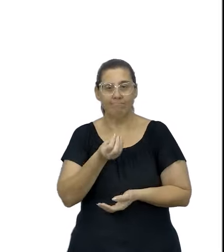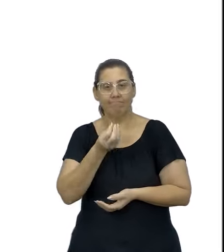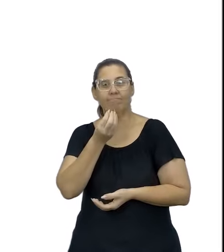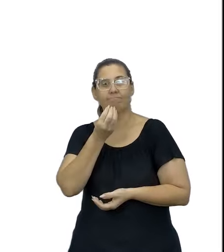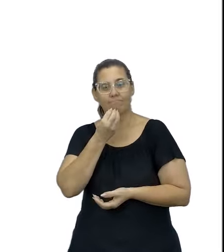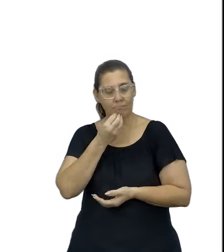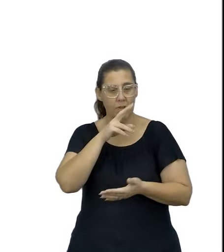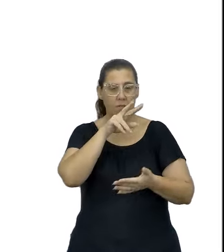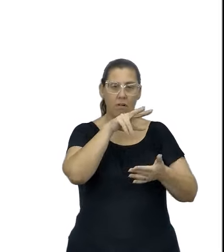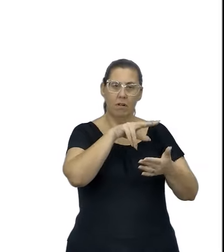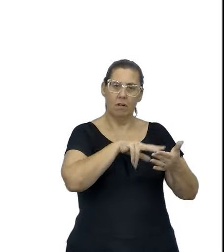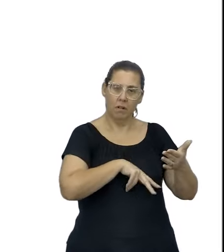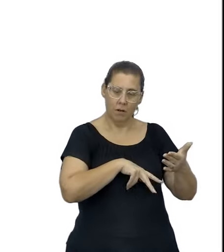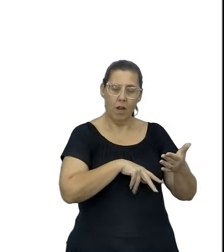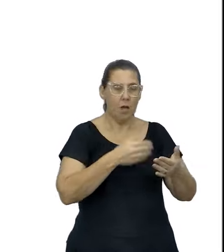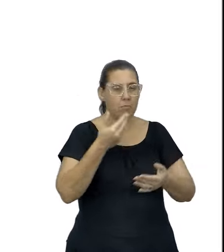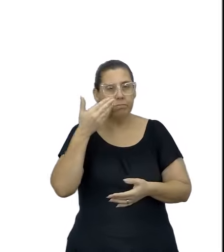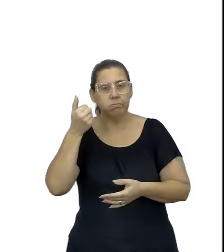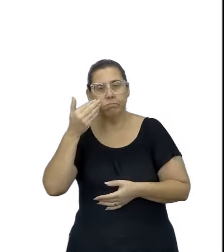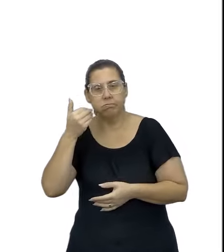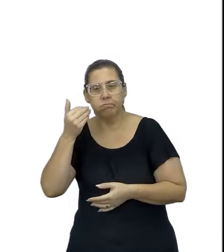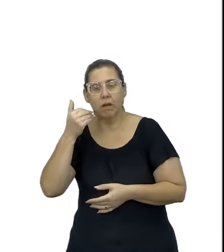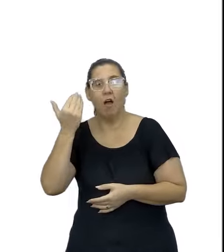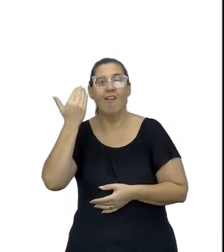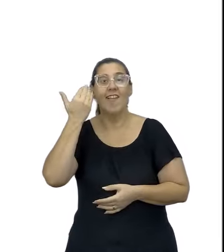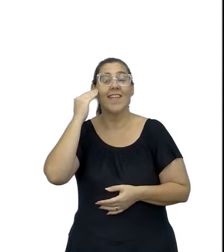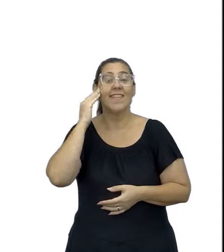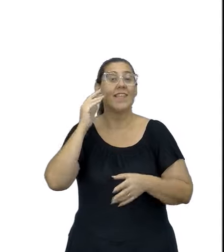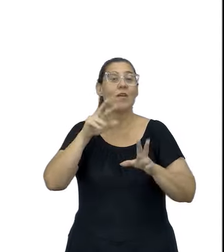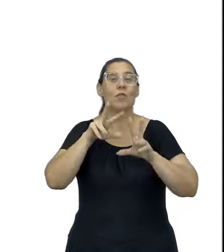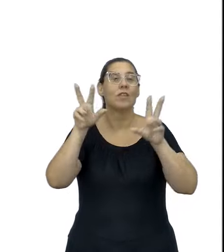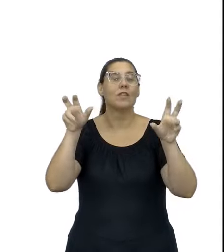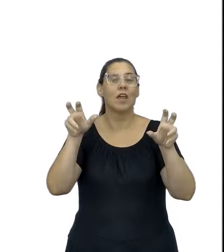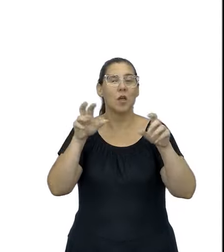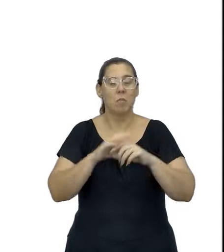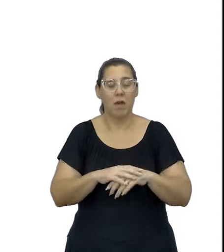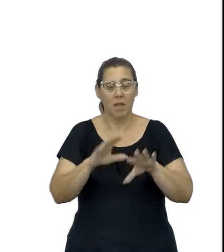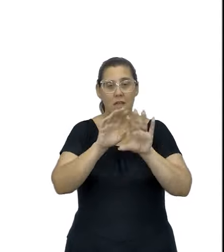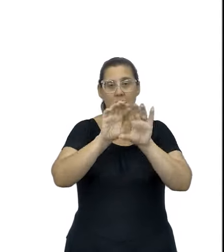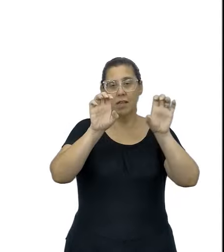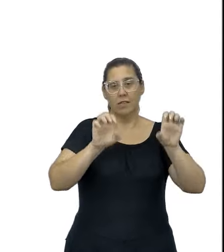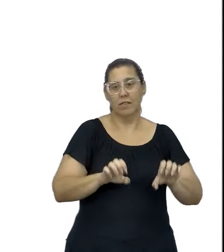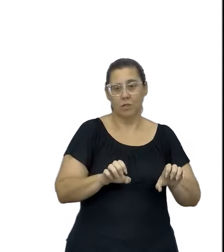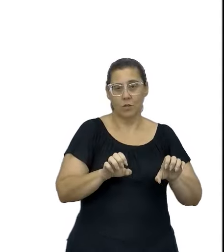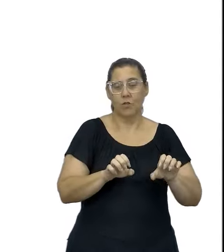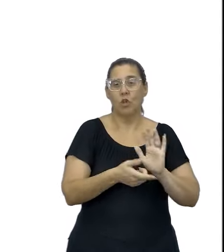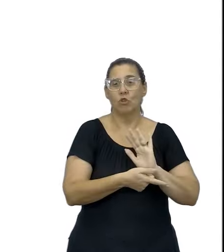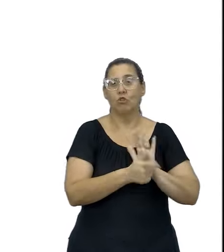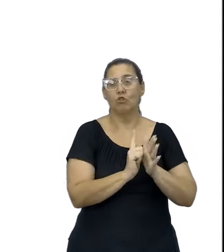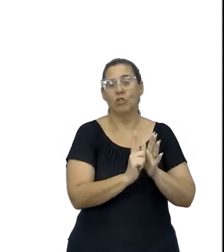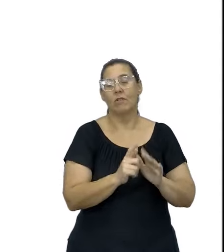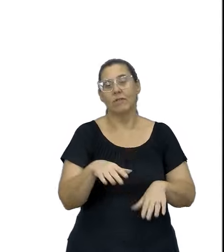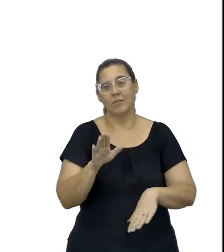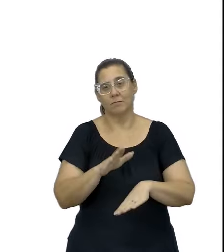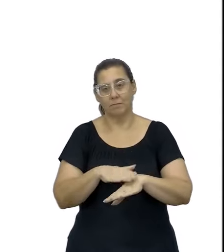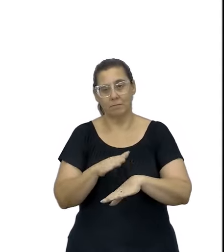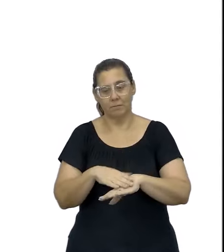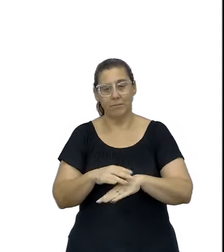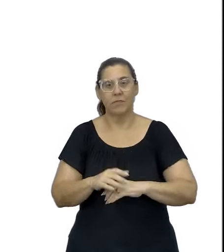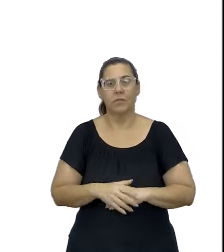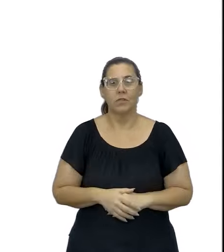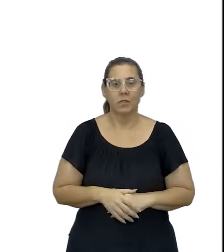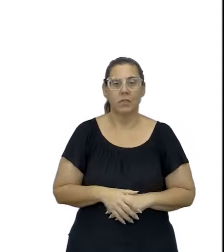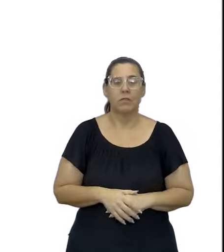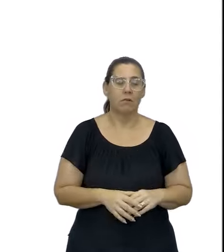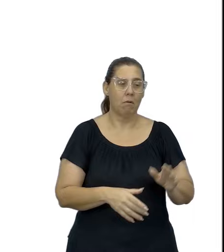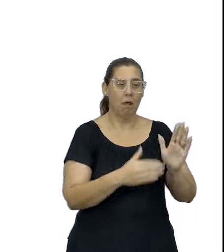oportunidades de ler, explorar e compreender o tema e a estrutura do gênero que produzirão. No caso, a